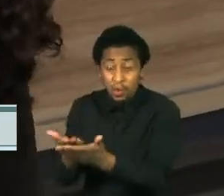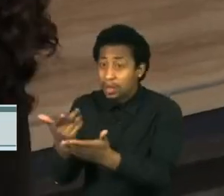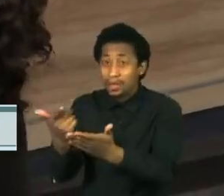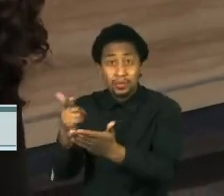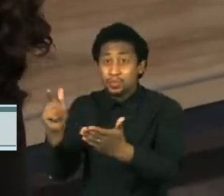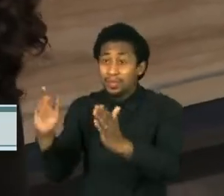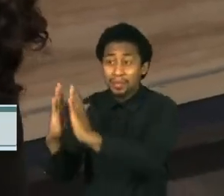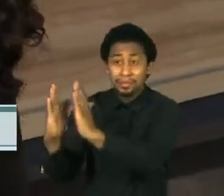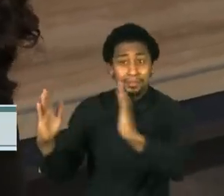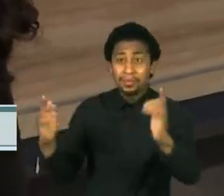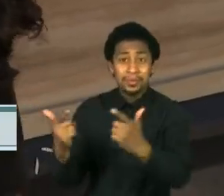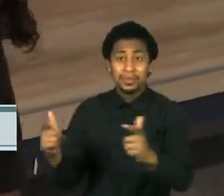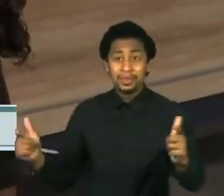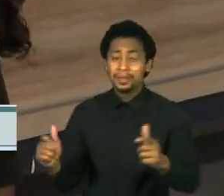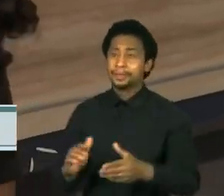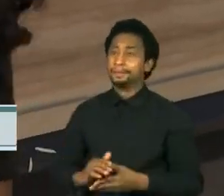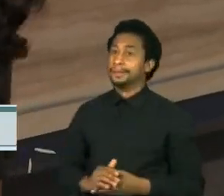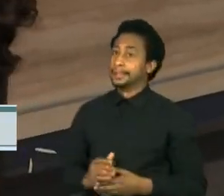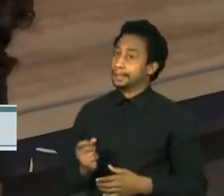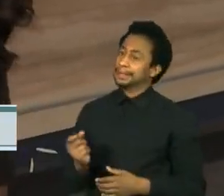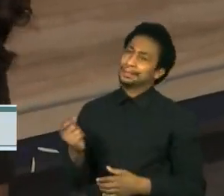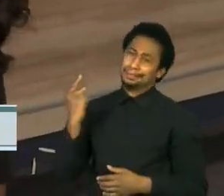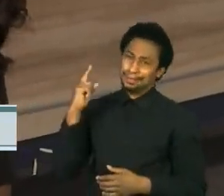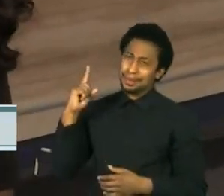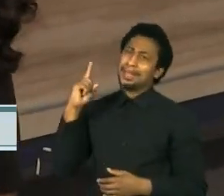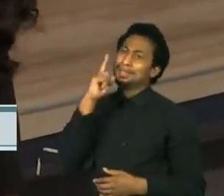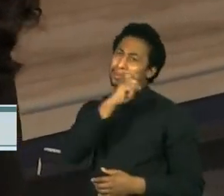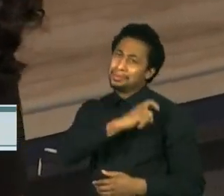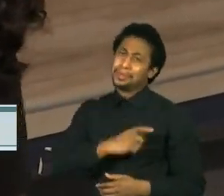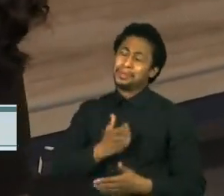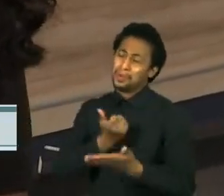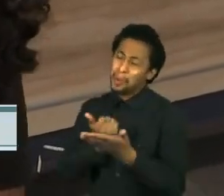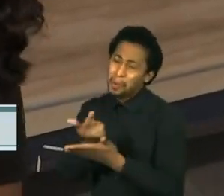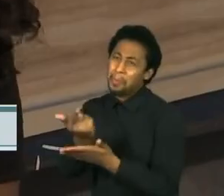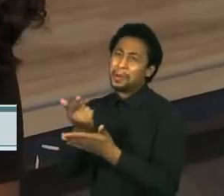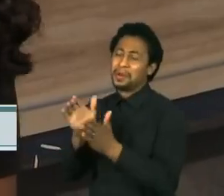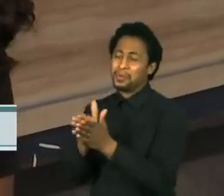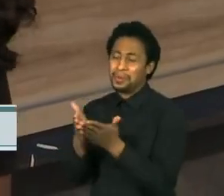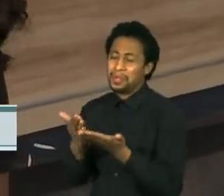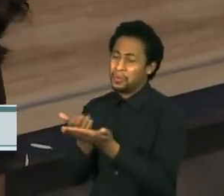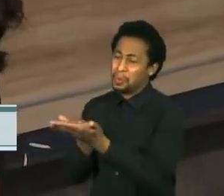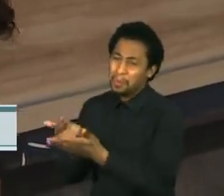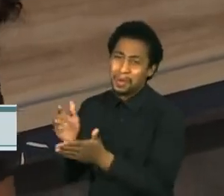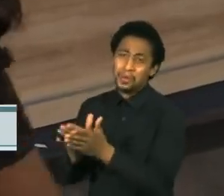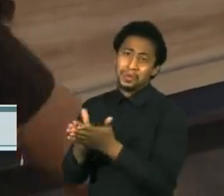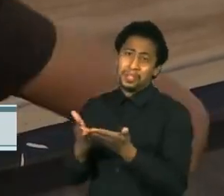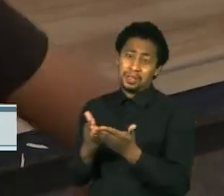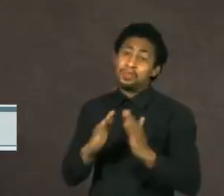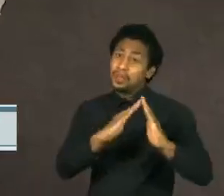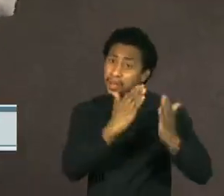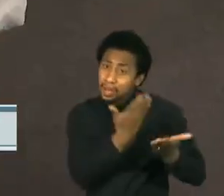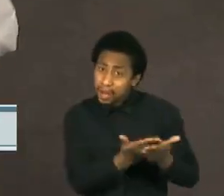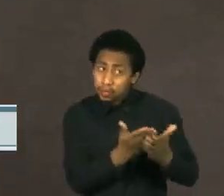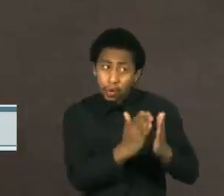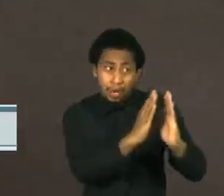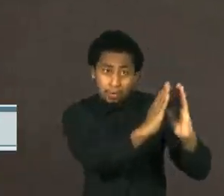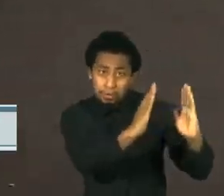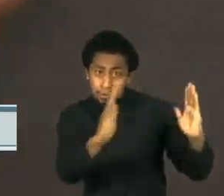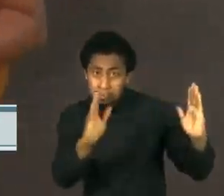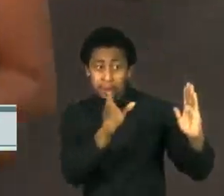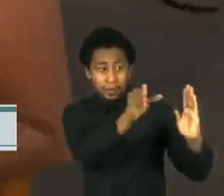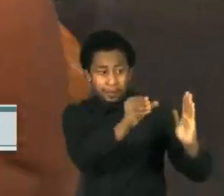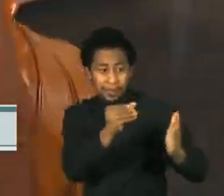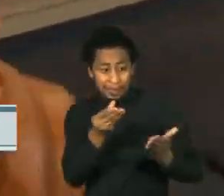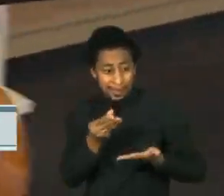ruim sempre ter que ficar comprando o livro que você quer, então ter a biblioteca lá para trocar seria melhor. Para a mãe da